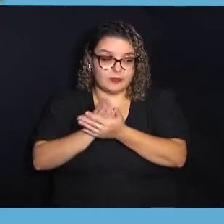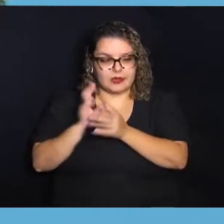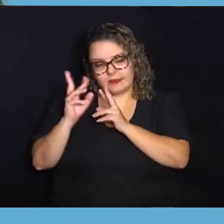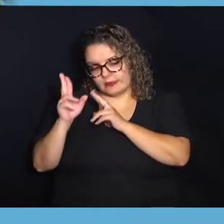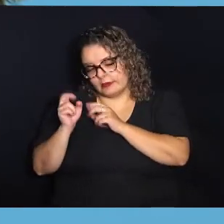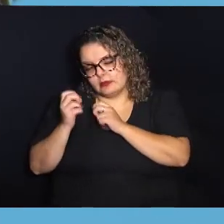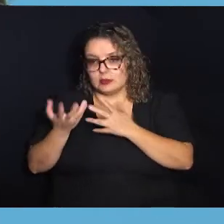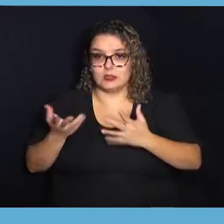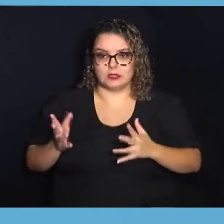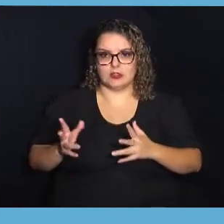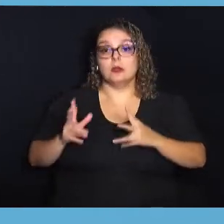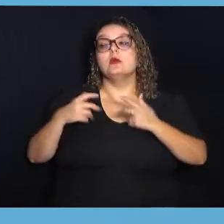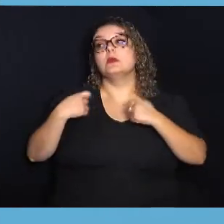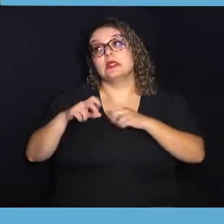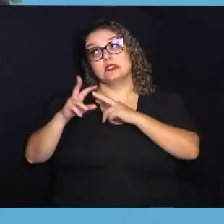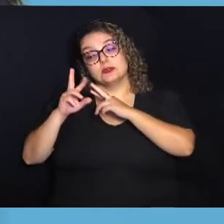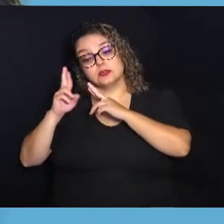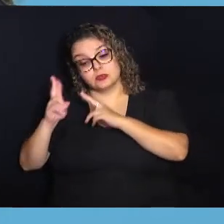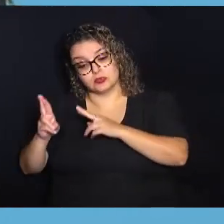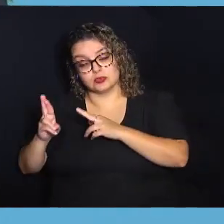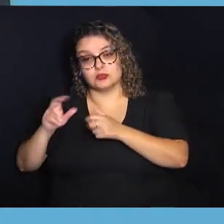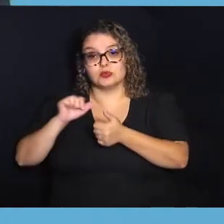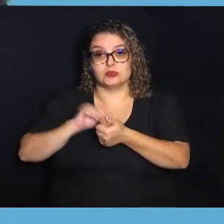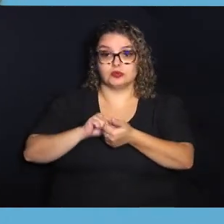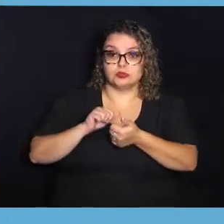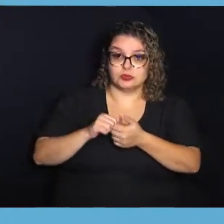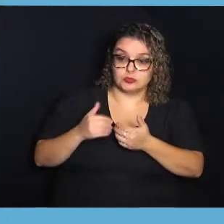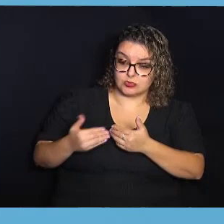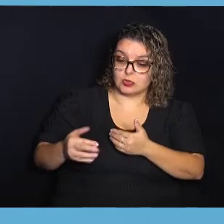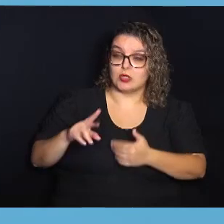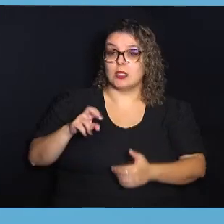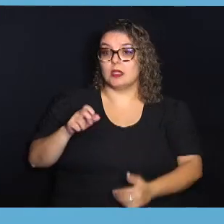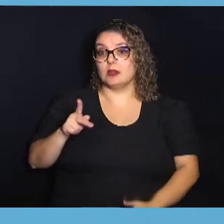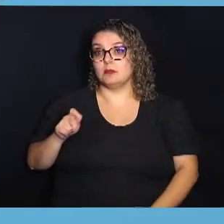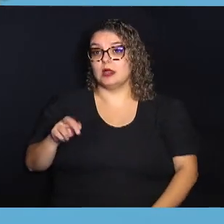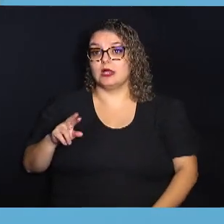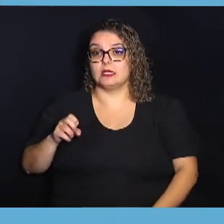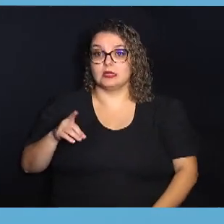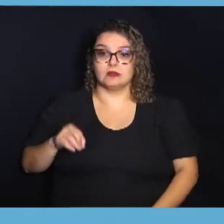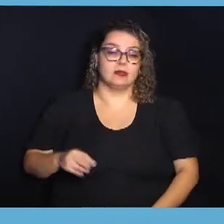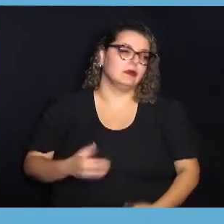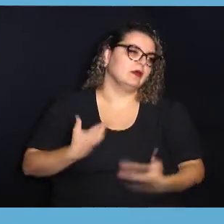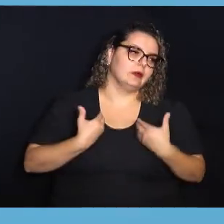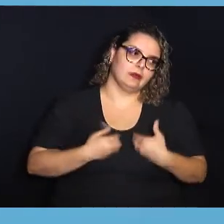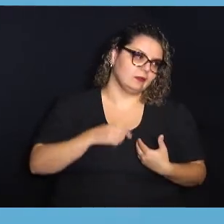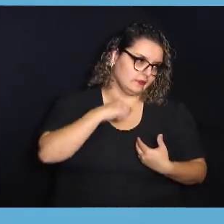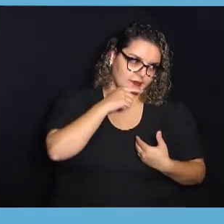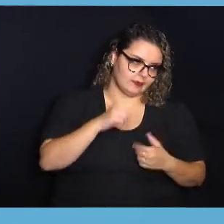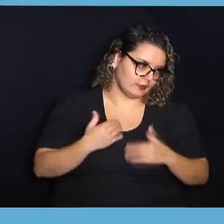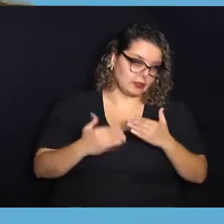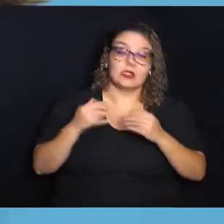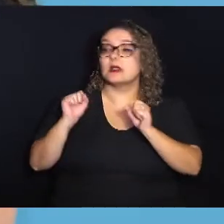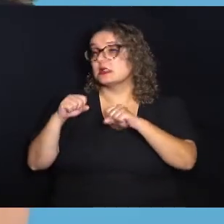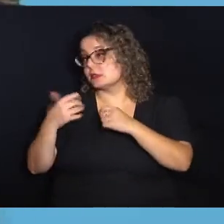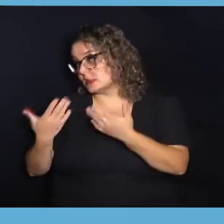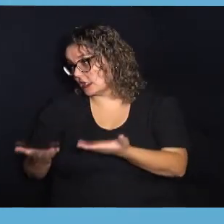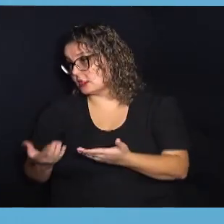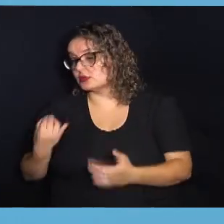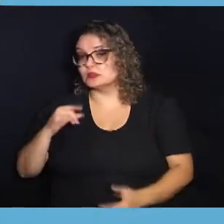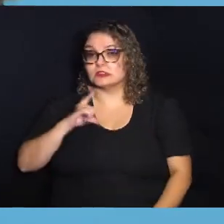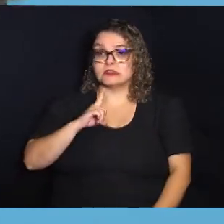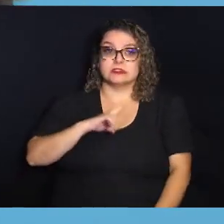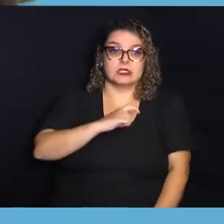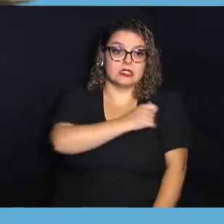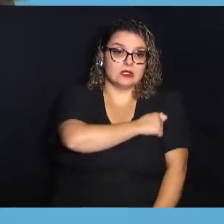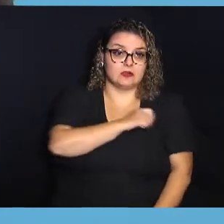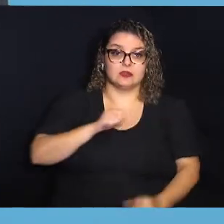precisa ter um sono de qualidade, né? Um sono longo, reparador. Cansado então, ninguém vai render, né? Exatamente. Então, se tem aula